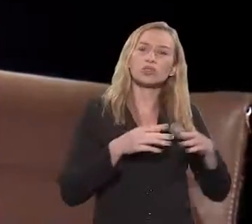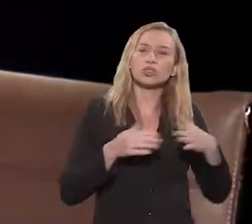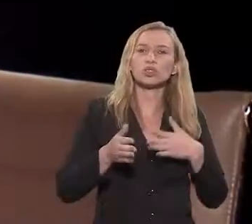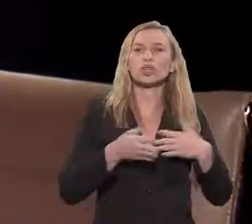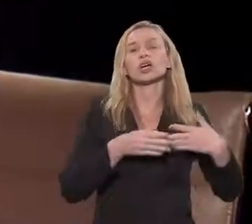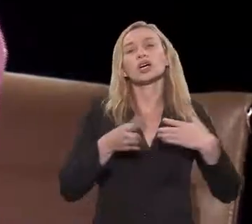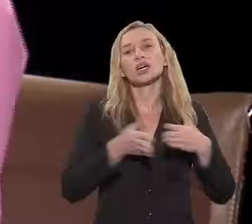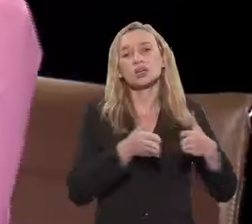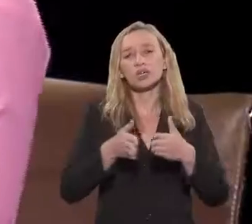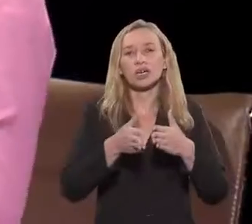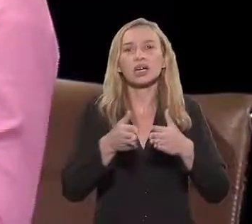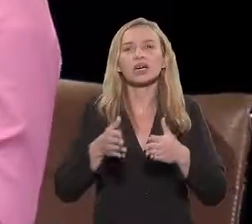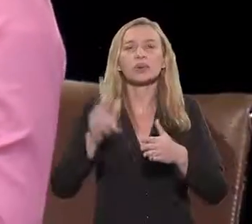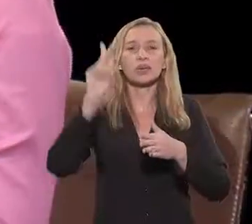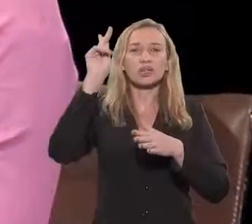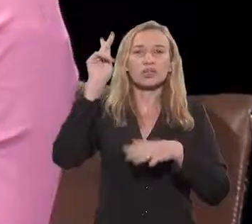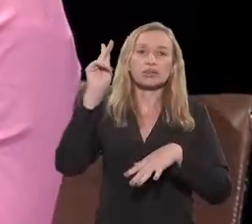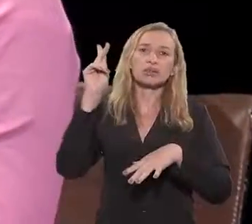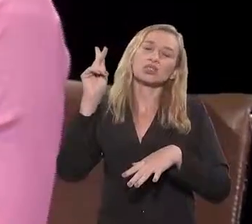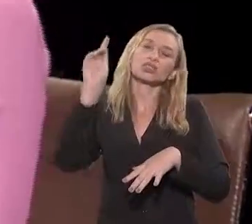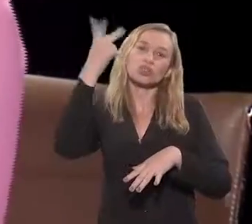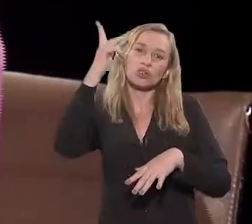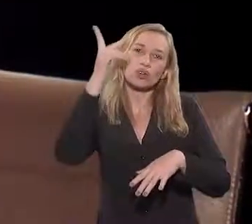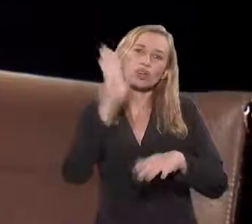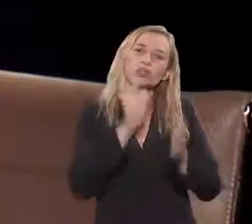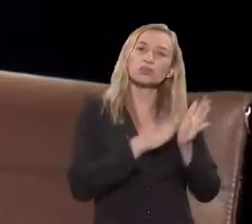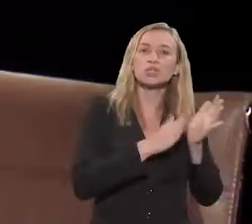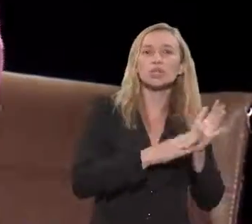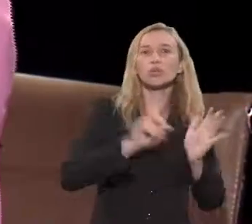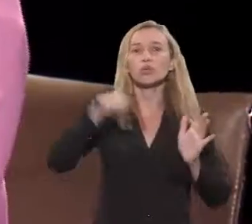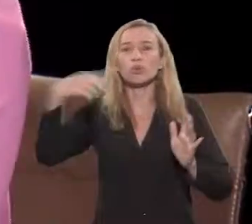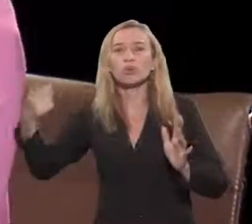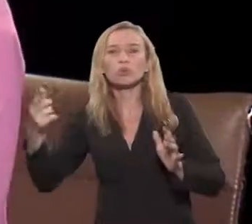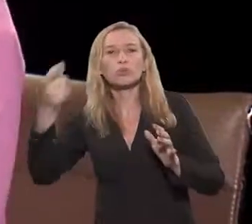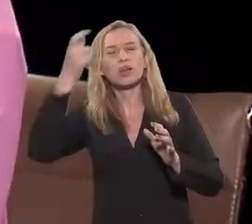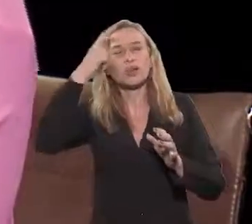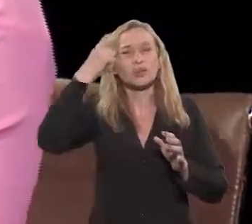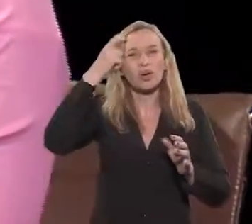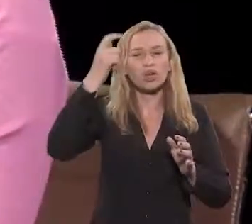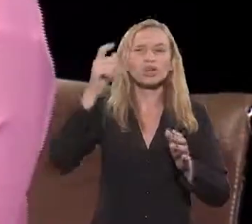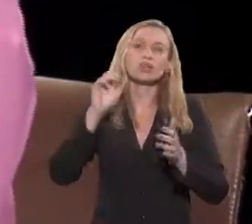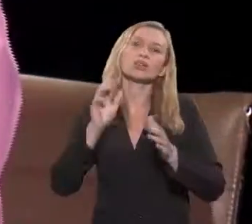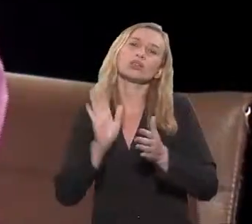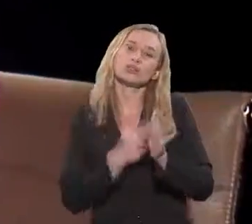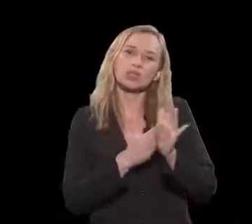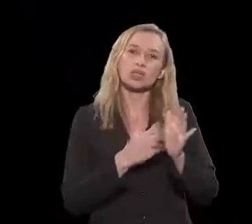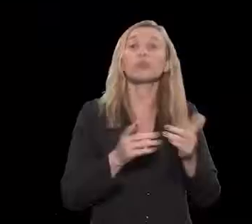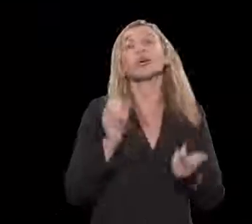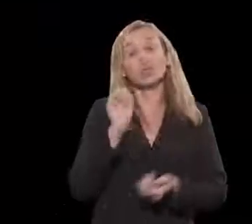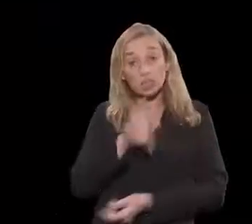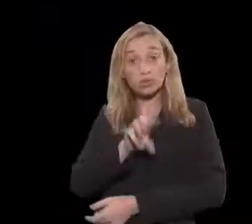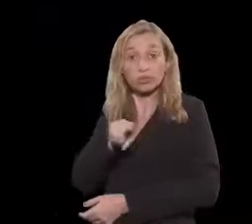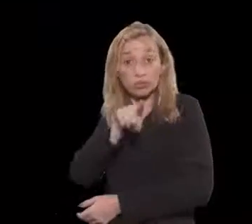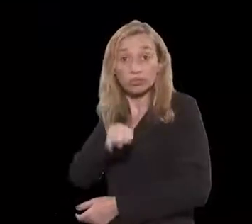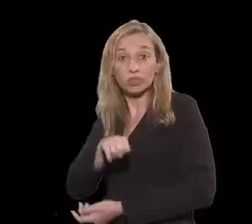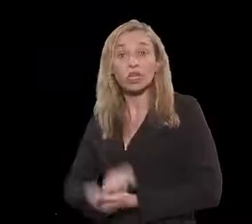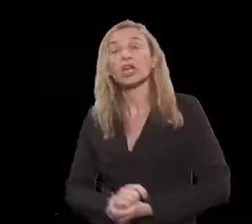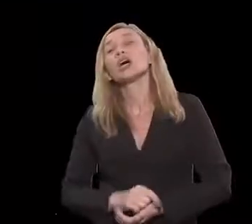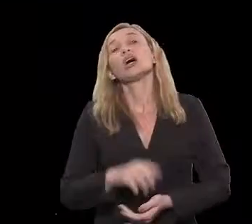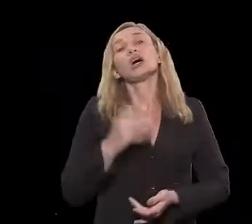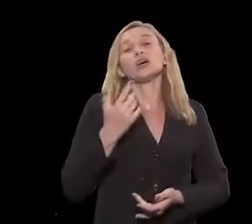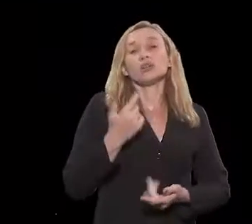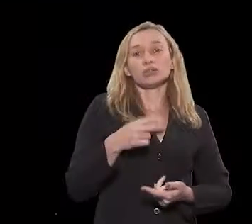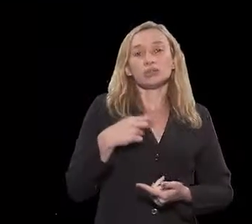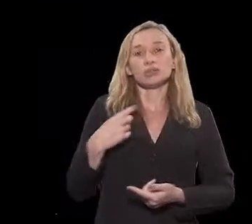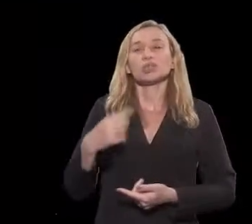caminhar pela literatura do samba, outro mês pela memória. É assim? Isso aí. A gente, por